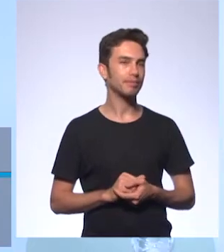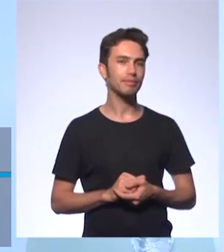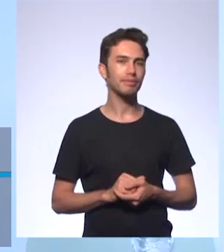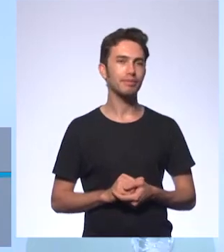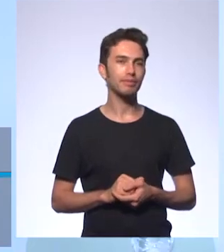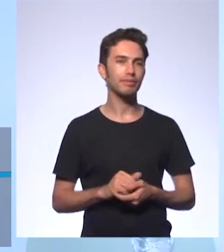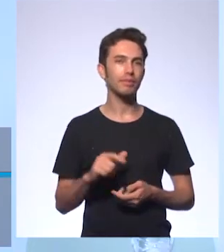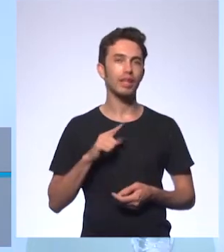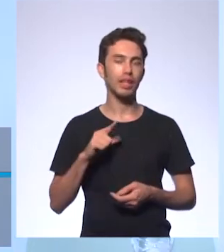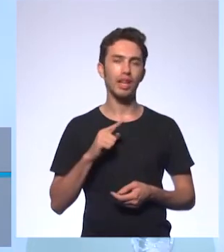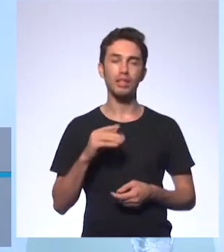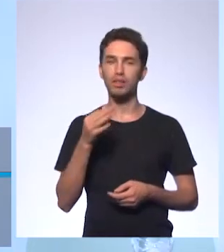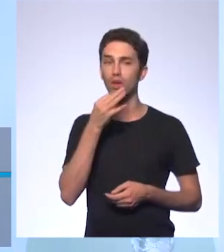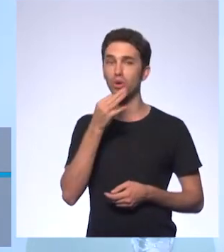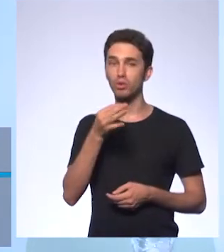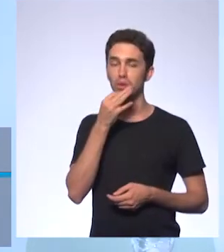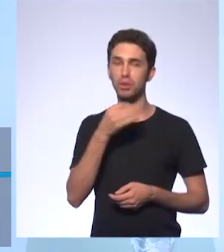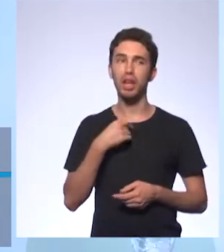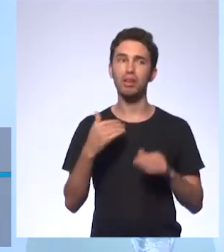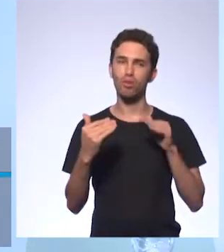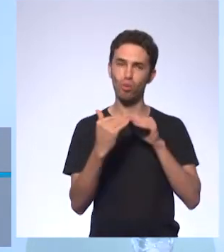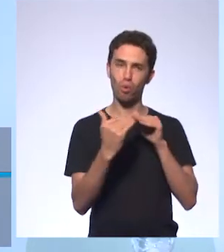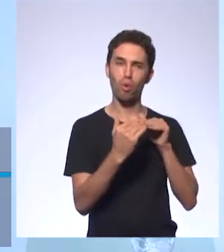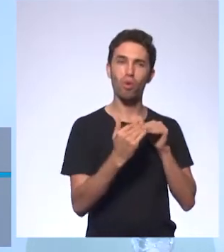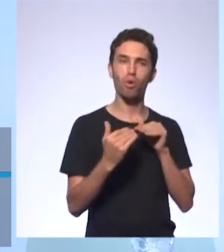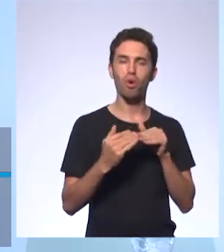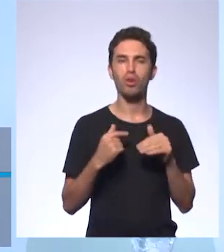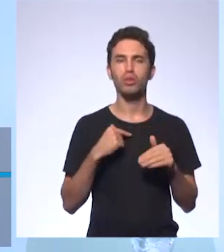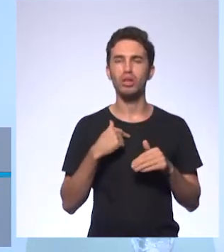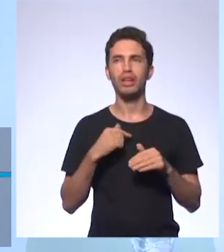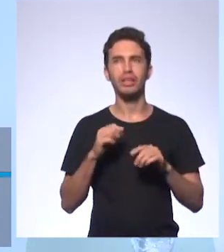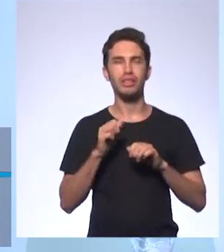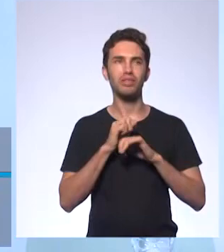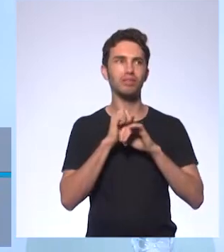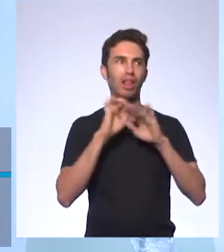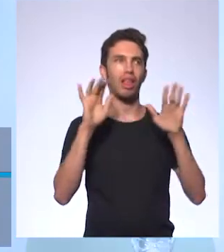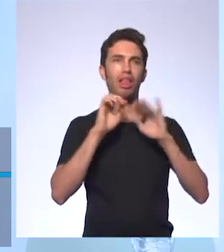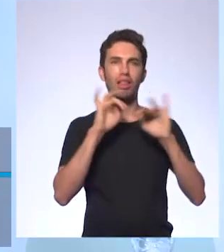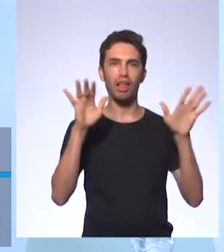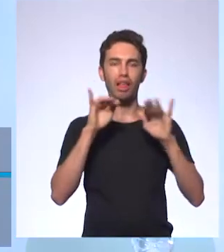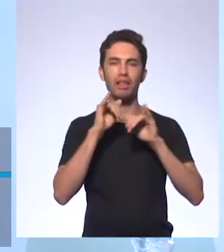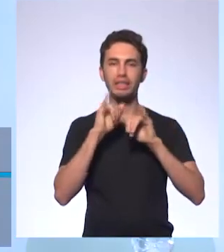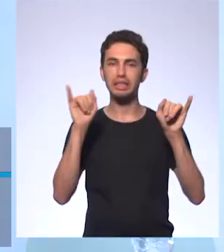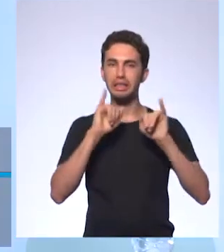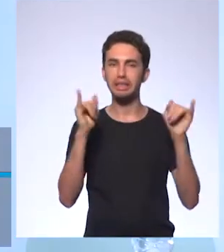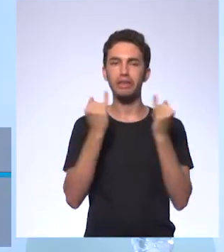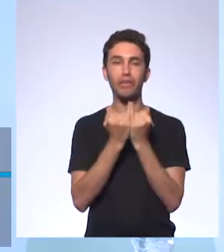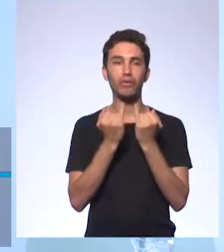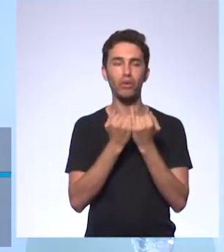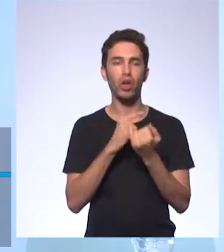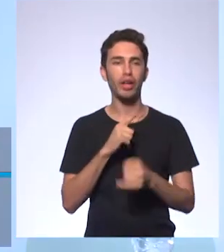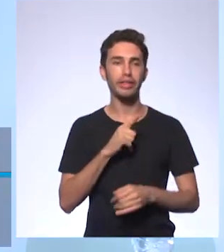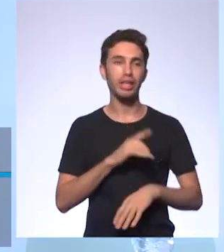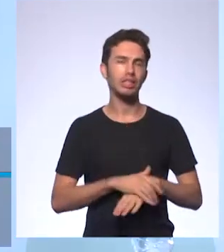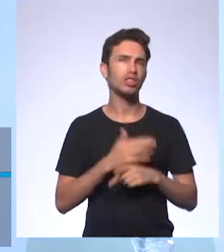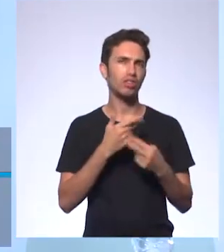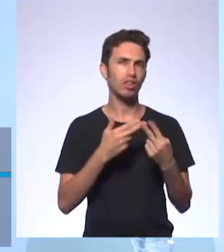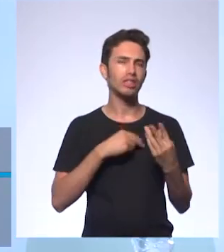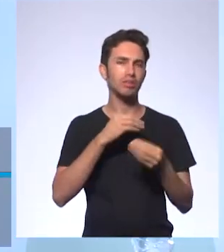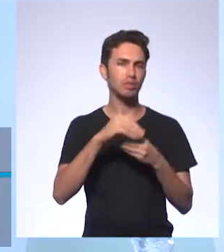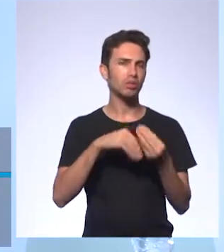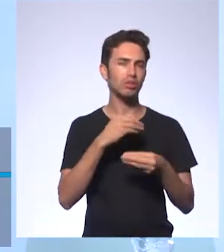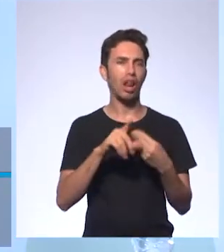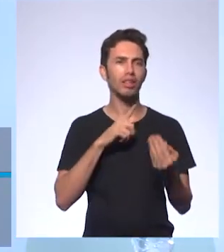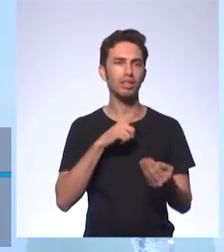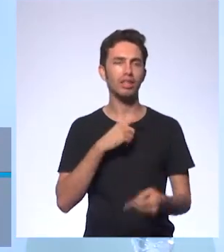Tem alguns comentários aqui que eu concordo, a questão do sensacionalismo, né, que está envolvida. A gente sabe que tem uma série de coisas. Tem aqui aquele